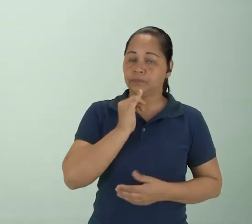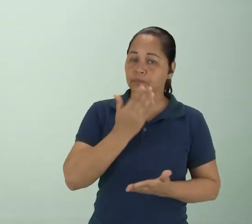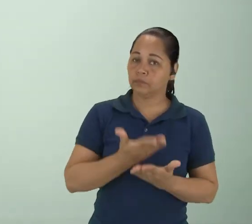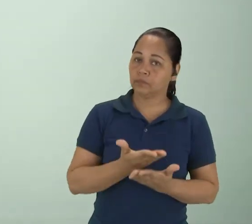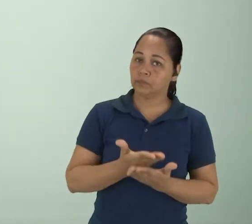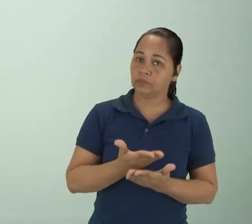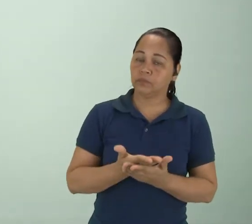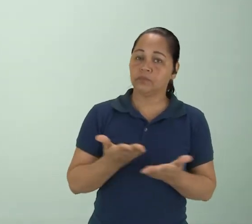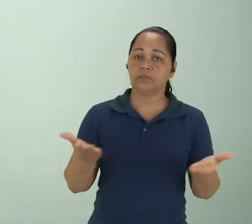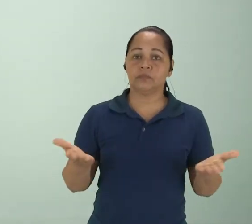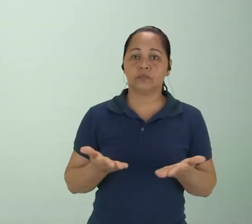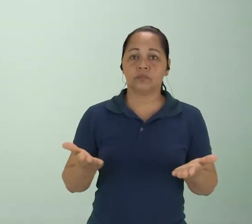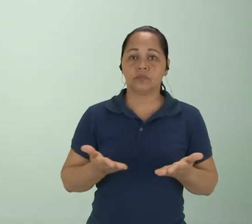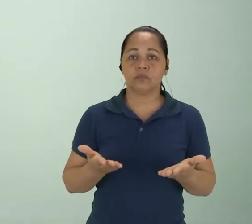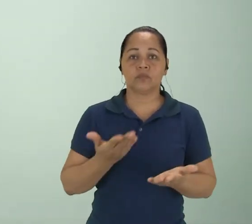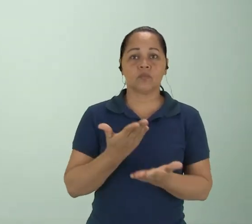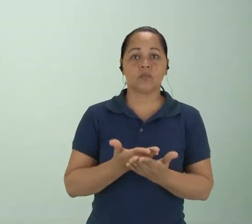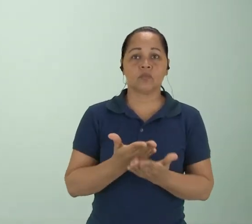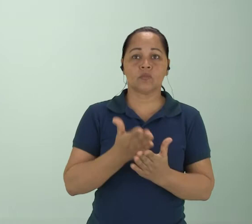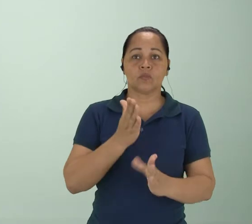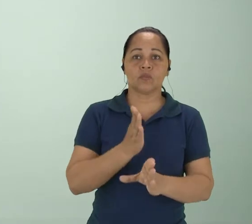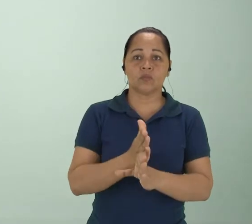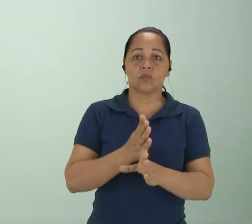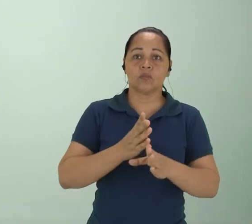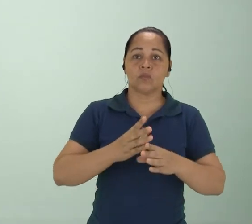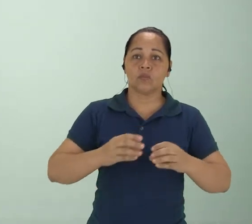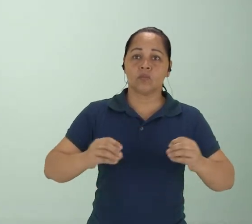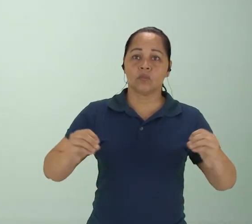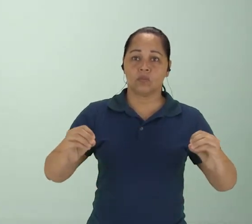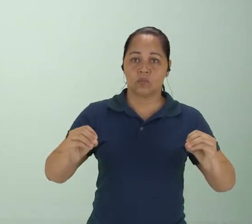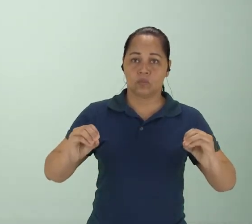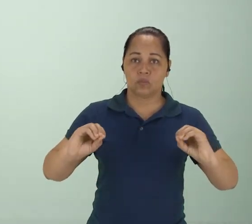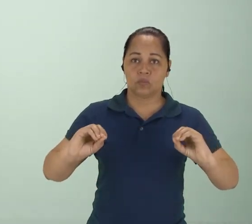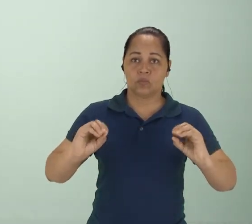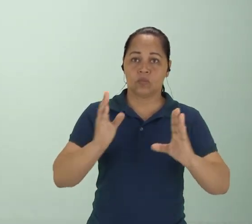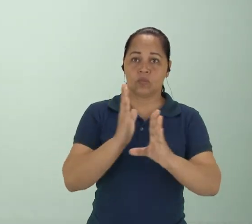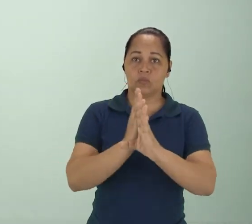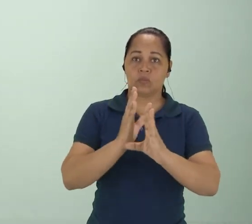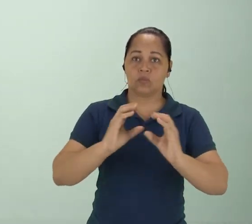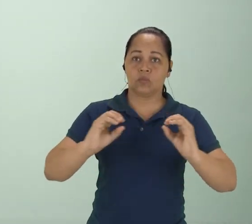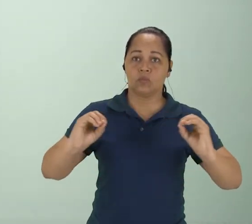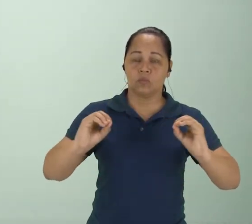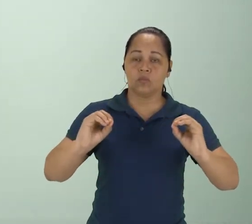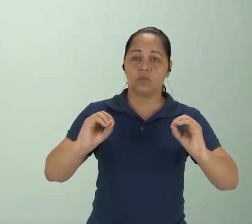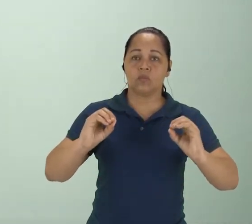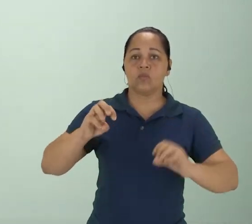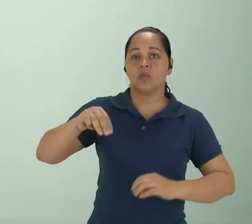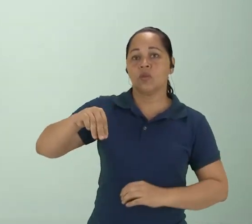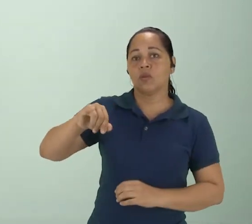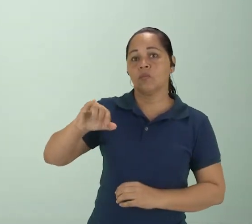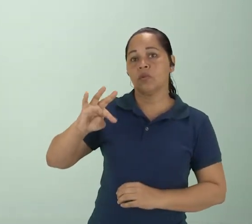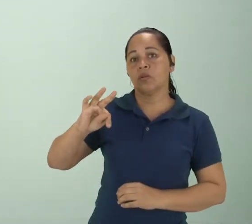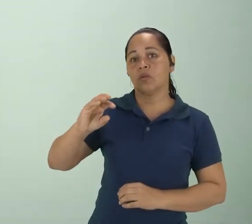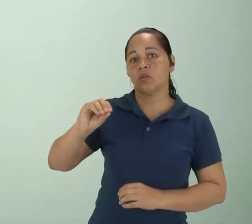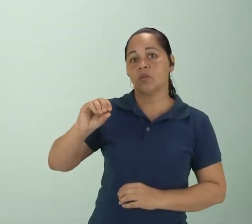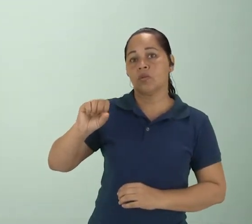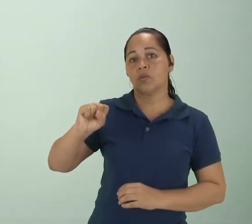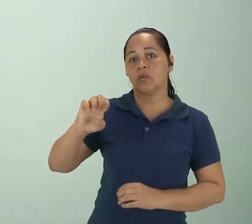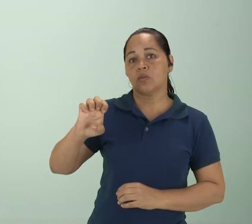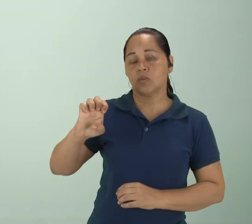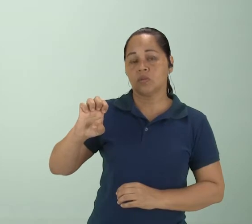de hoje, nós estamos estudando a mitose. Toda vez que você ouvir a palavra mitose, lembre que está associada a crescimento, né,